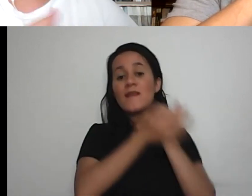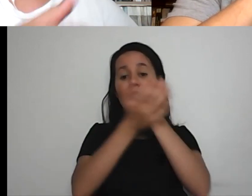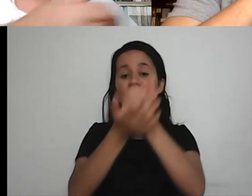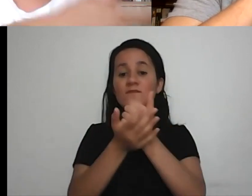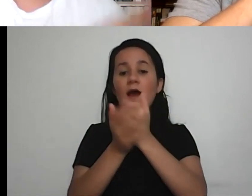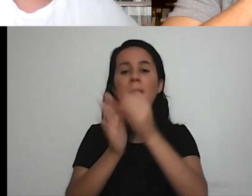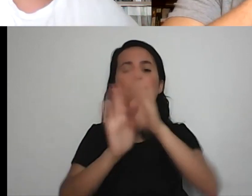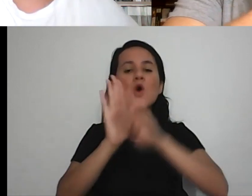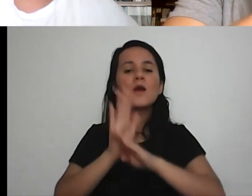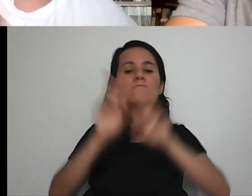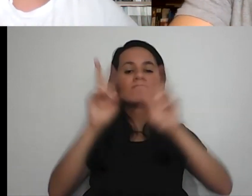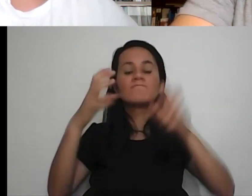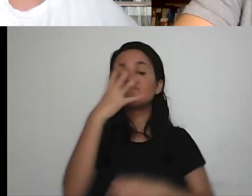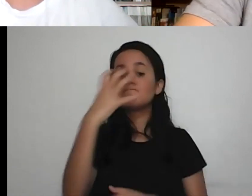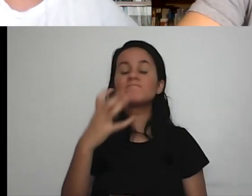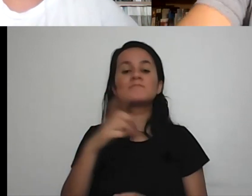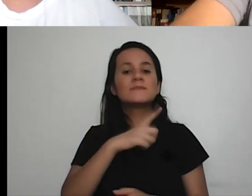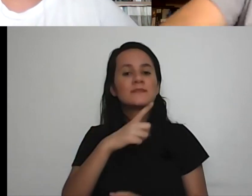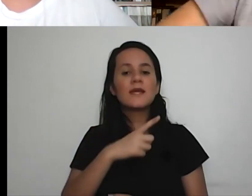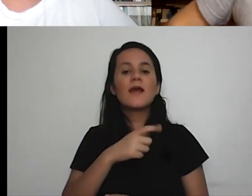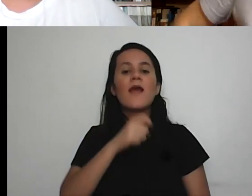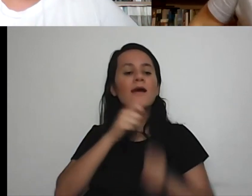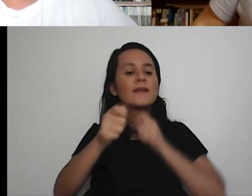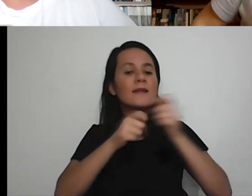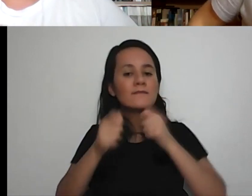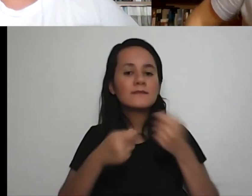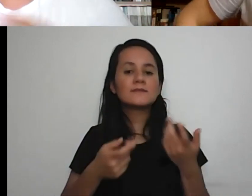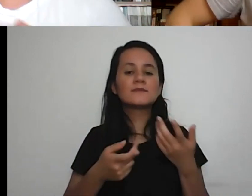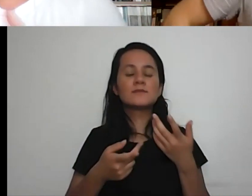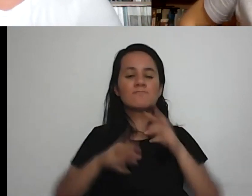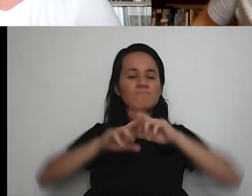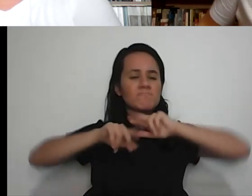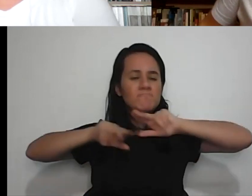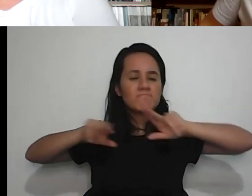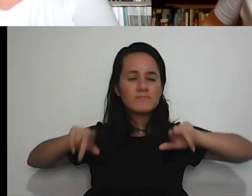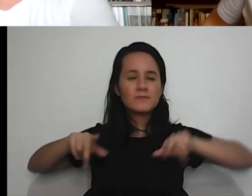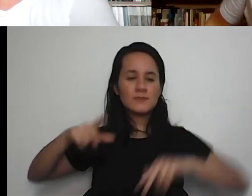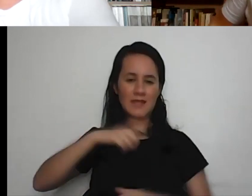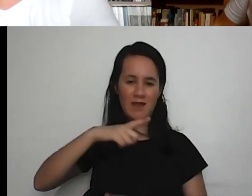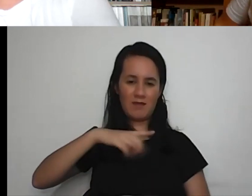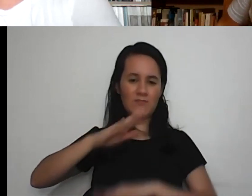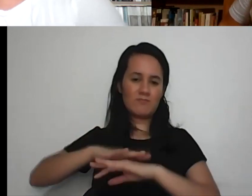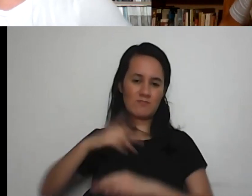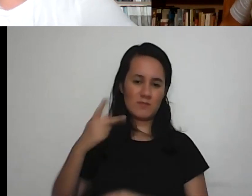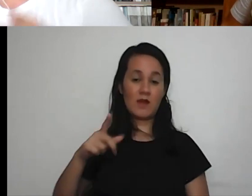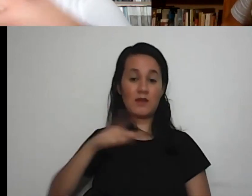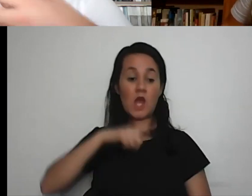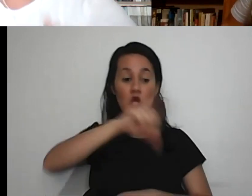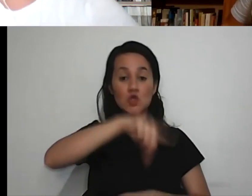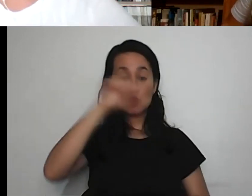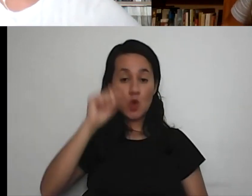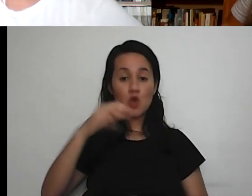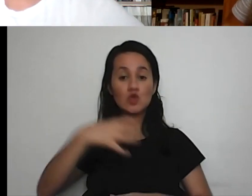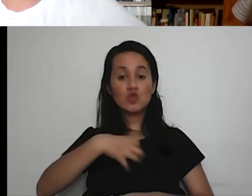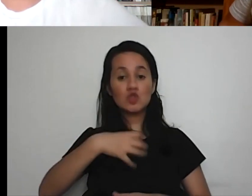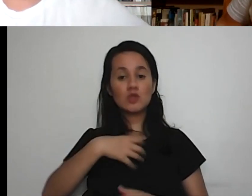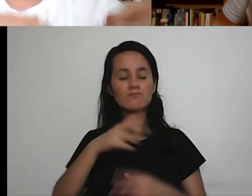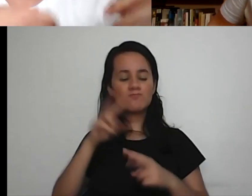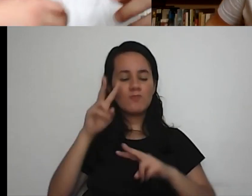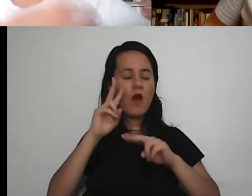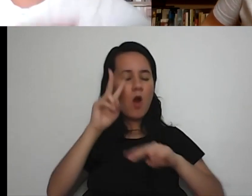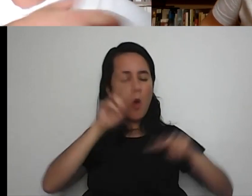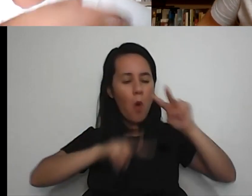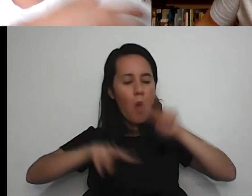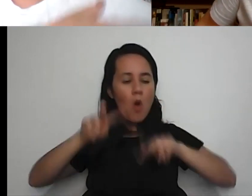chamam atenção, para entrevistas, buscar resenhas, né? Ela tem desde o momento da escolha do original, né, da revisão do